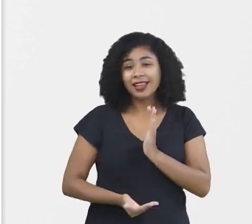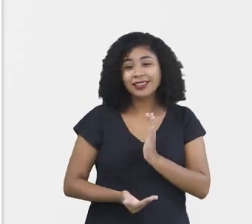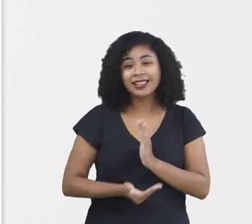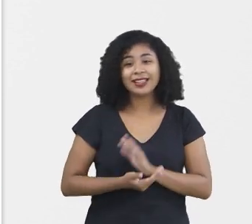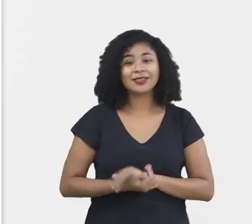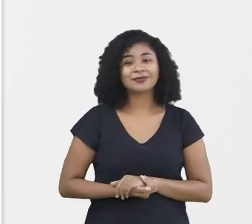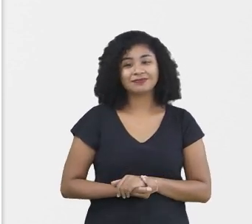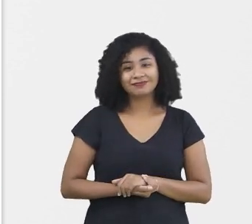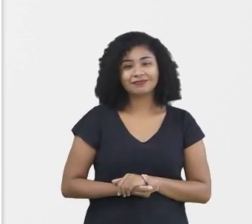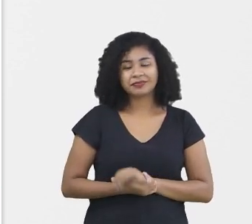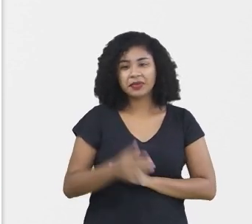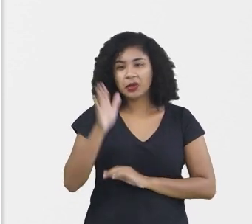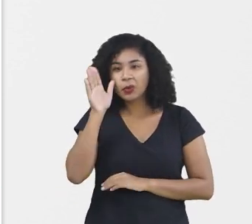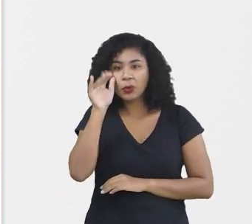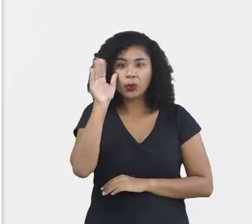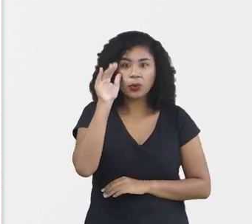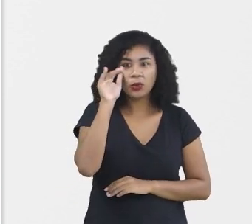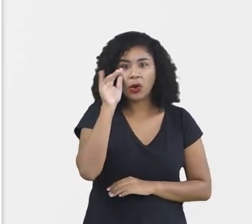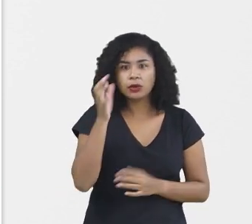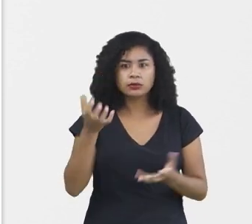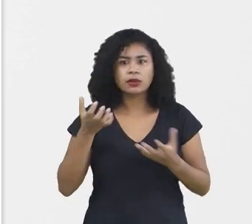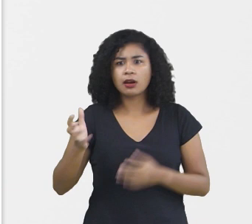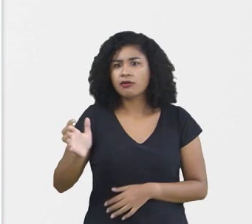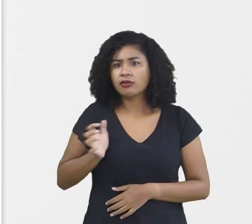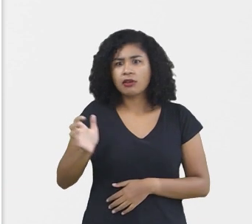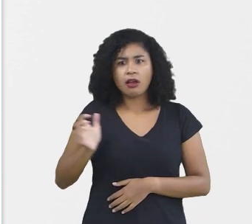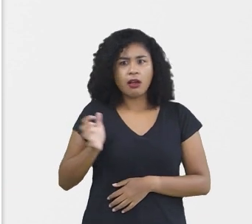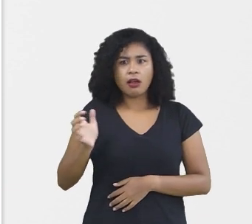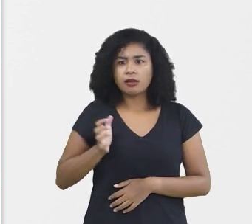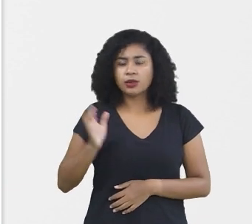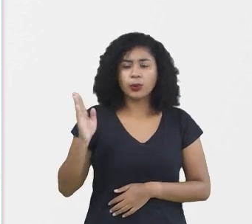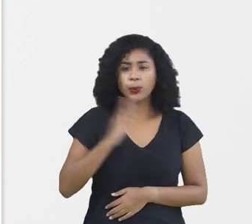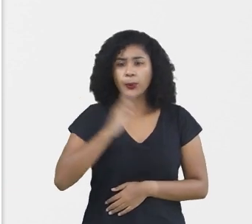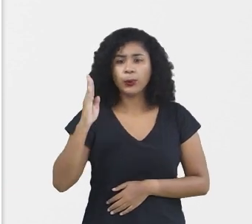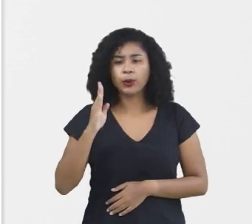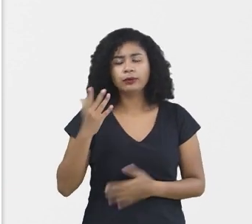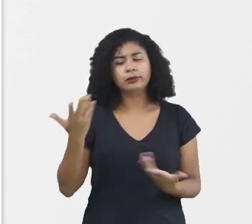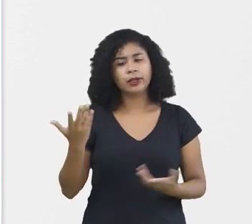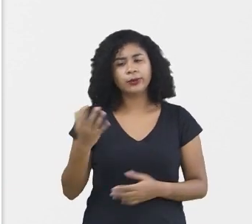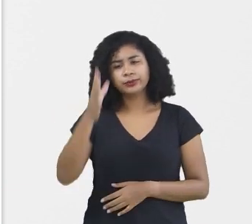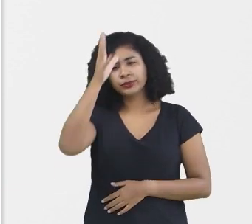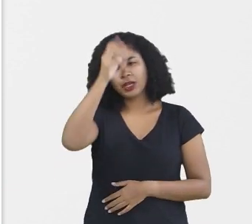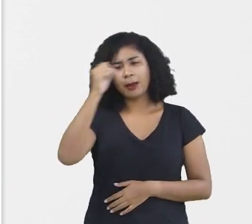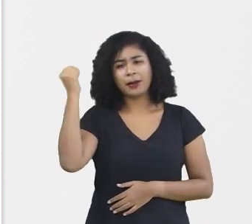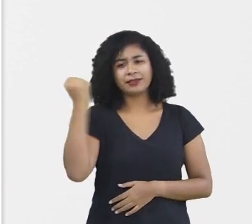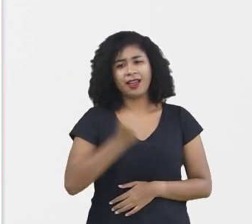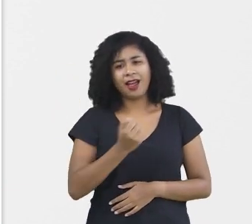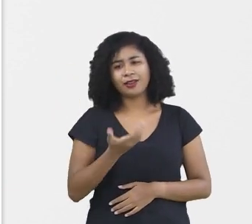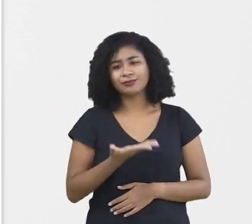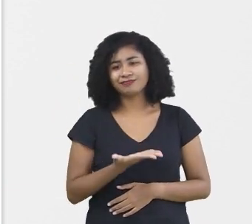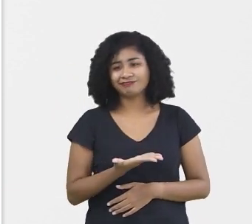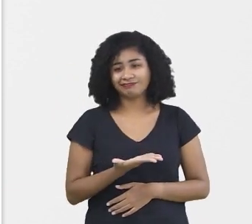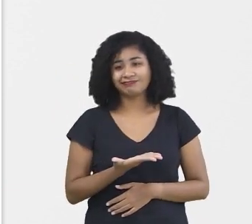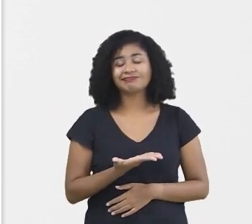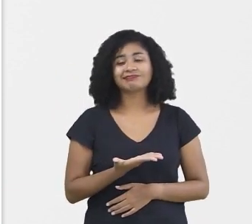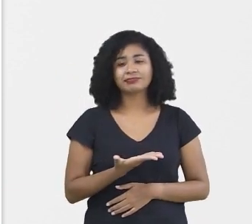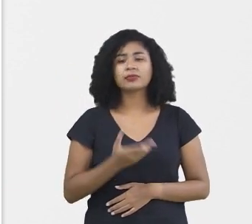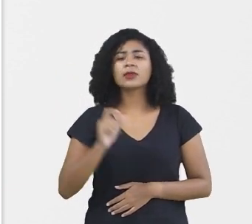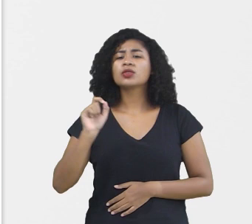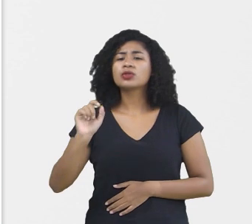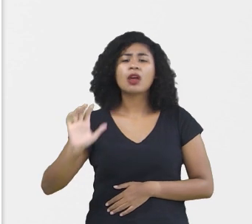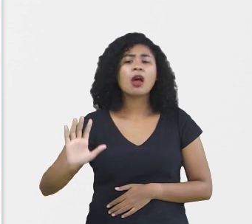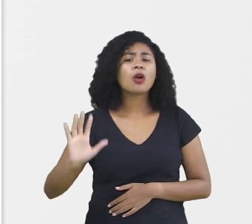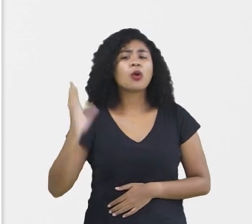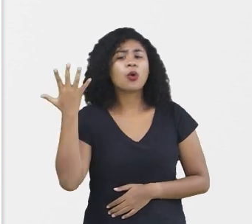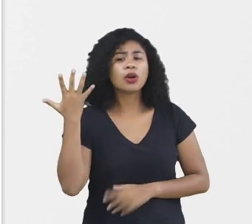eles curiosos em querer ficar rico de uma vez por todas, eles acabaram matando a galinha, né? Só que aí o que